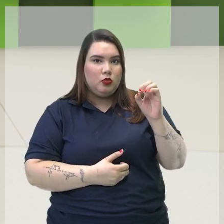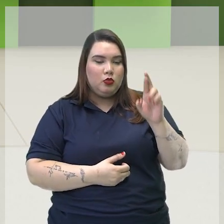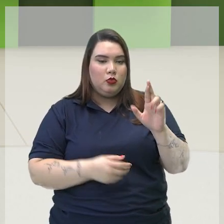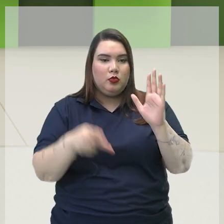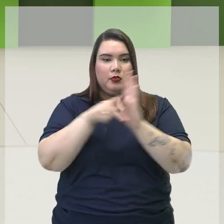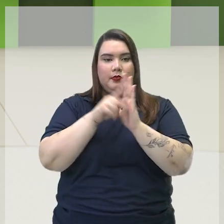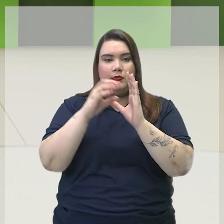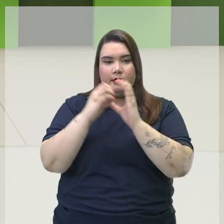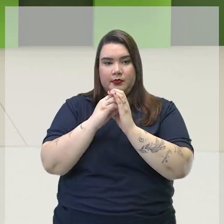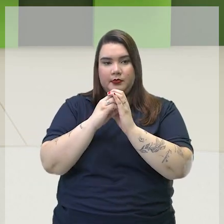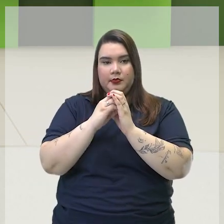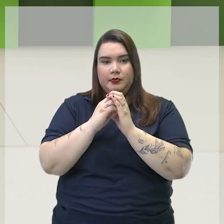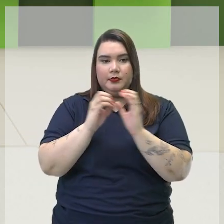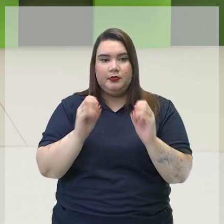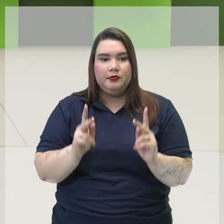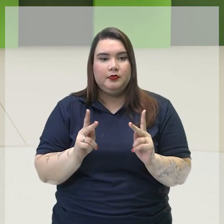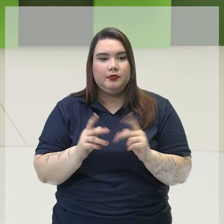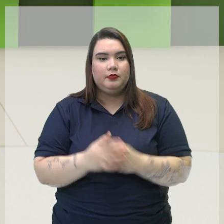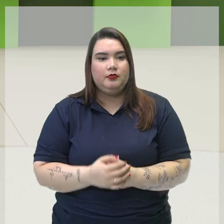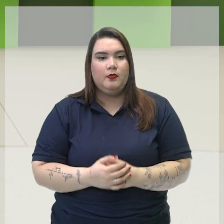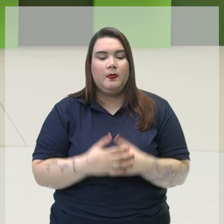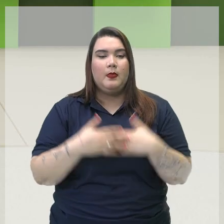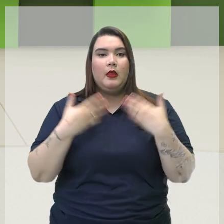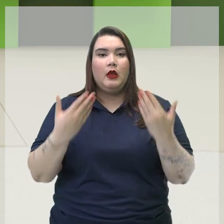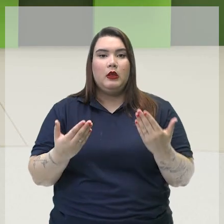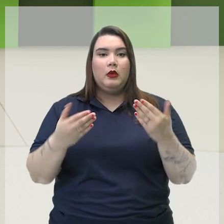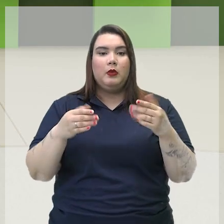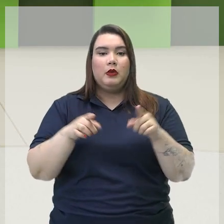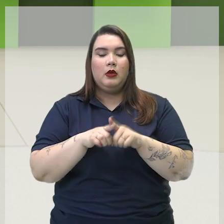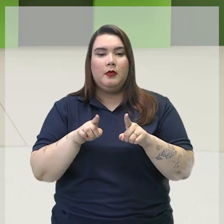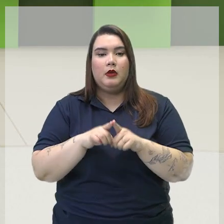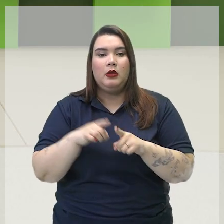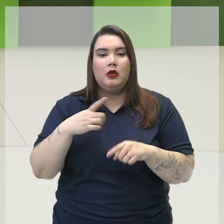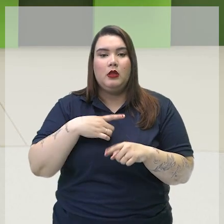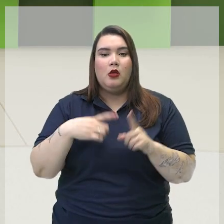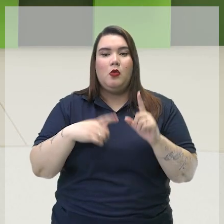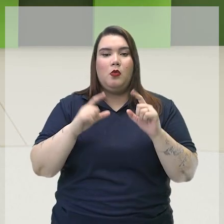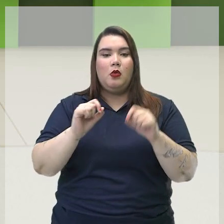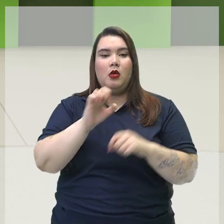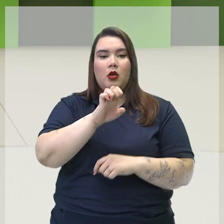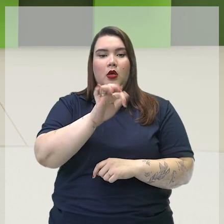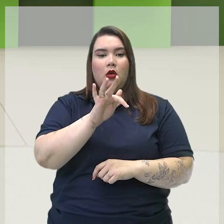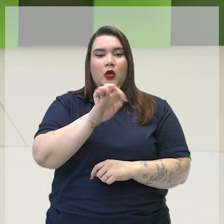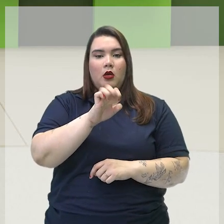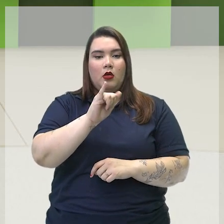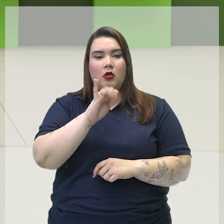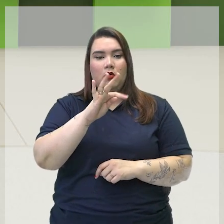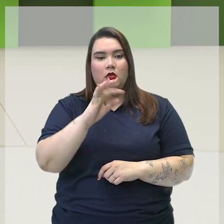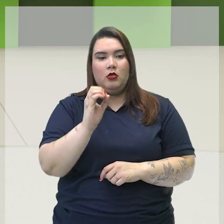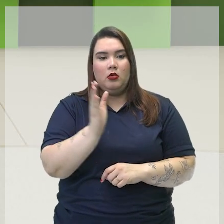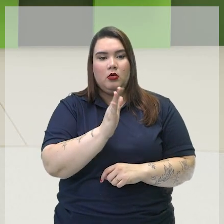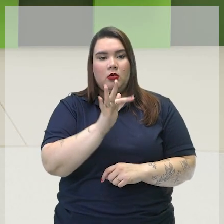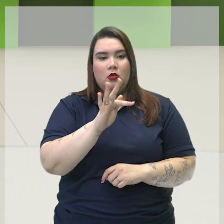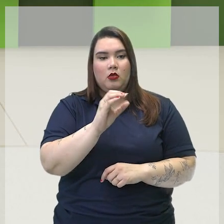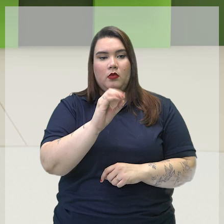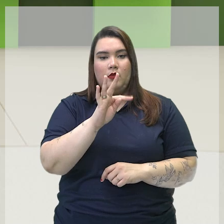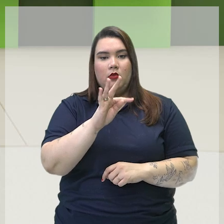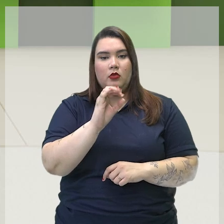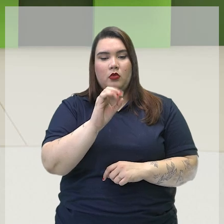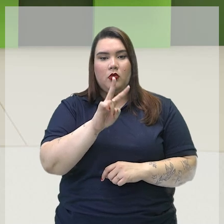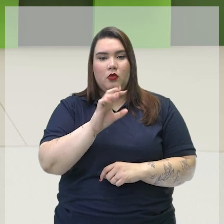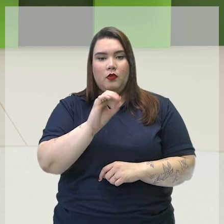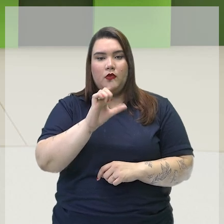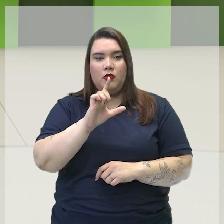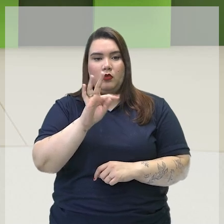das células fotovoltaicas. Aí temos também na tecnologia o efeito